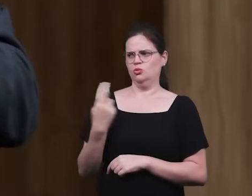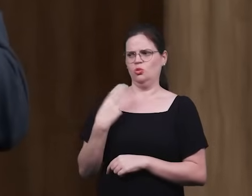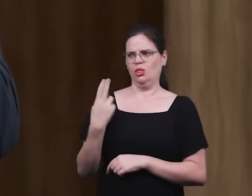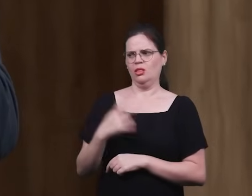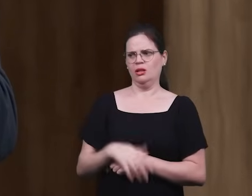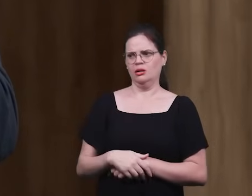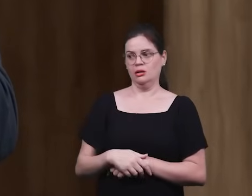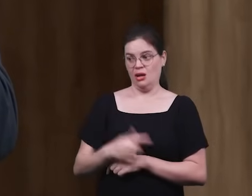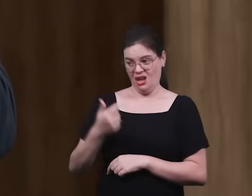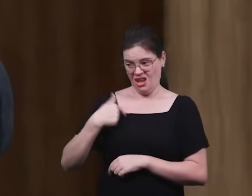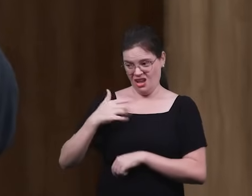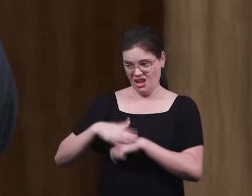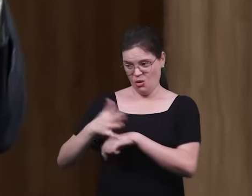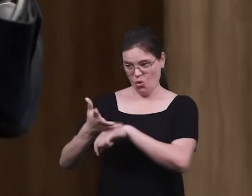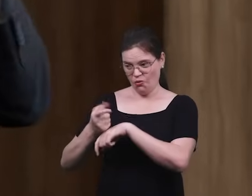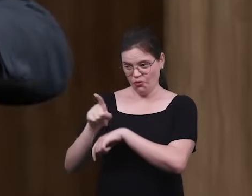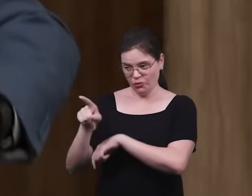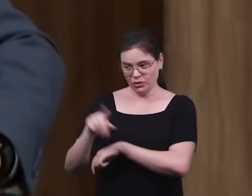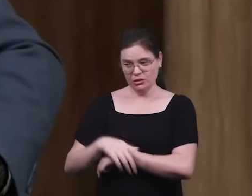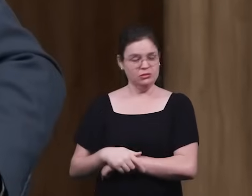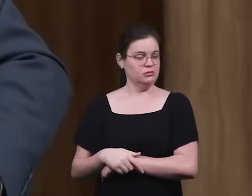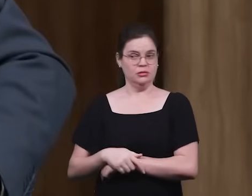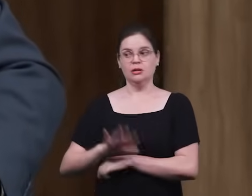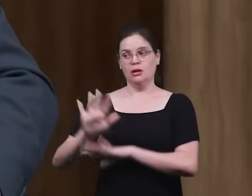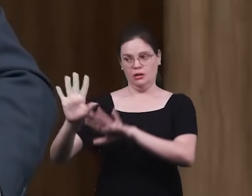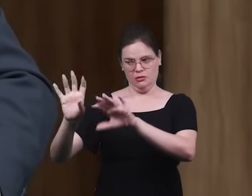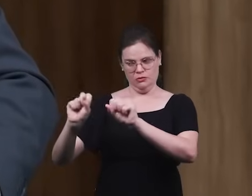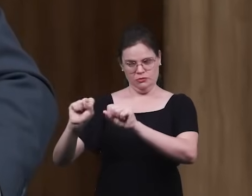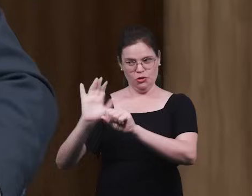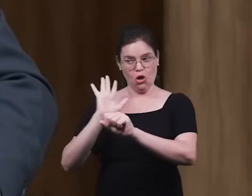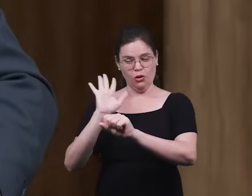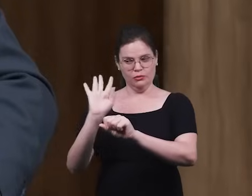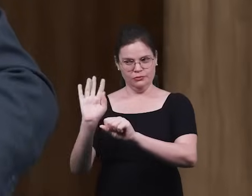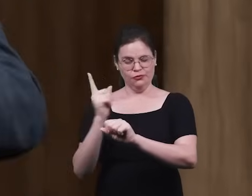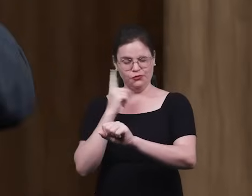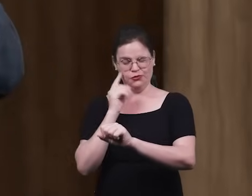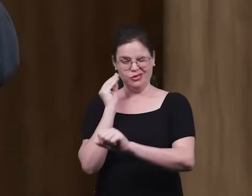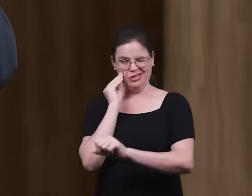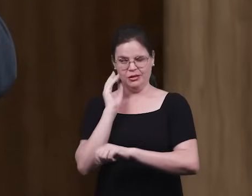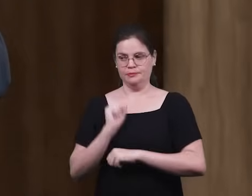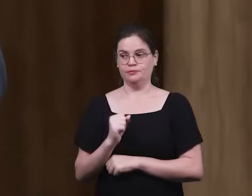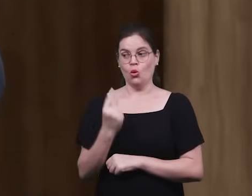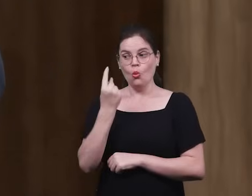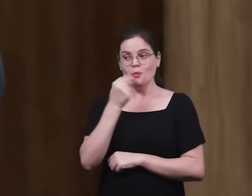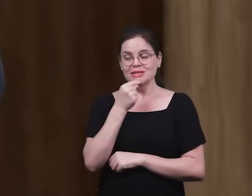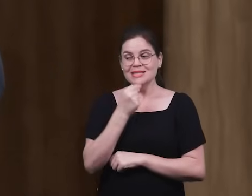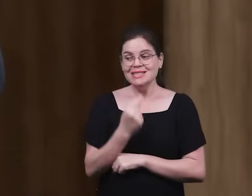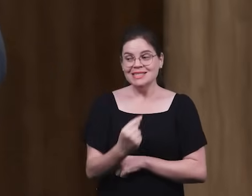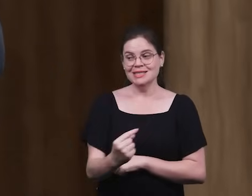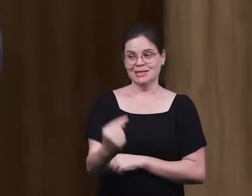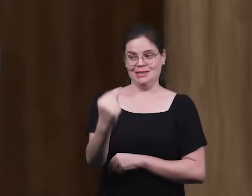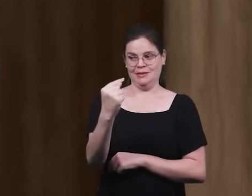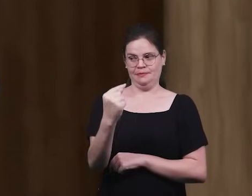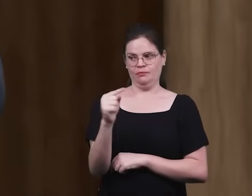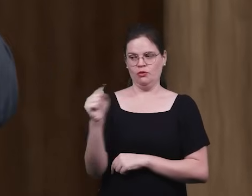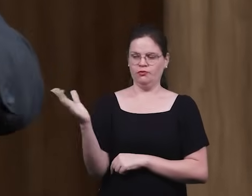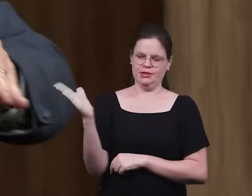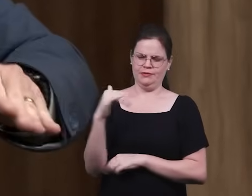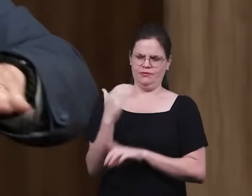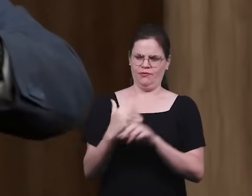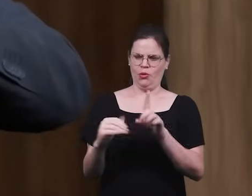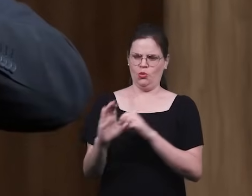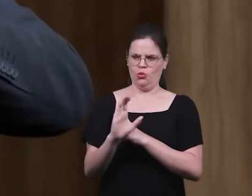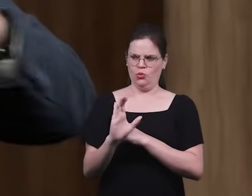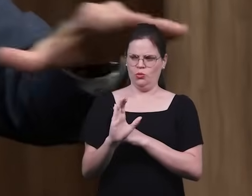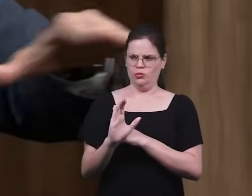eu te convencer agora vamos fazer uma coisa vamos fazer um teste durante uma semana você vem aos cultos